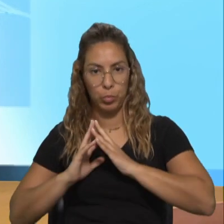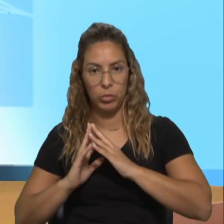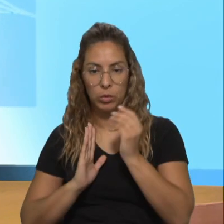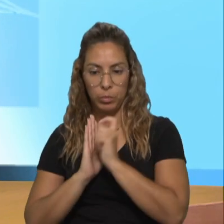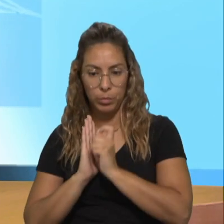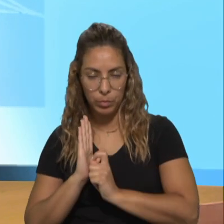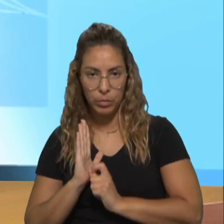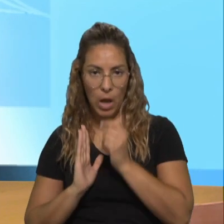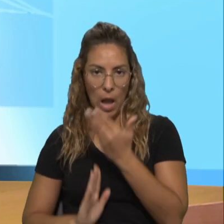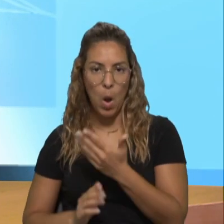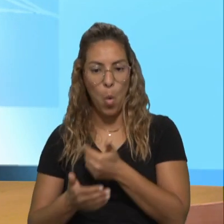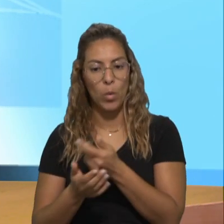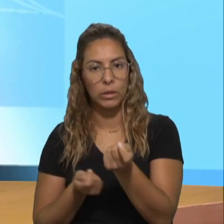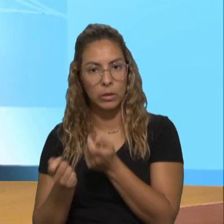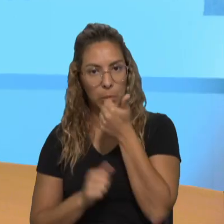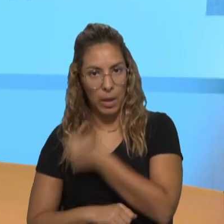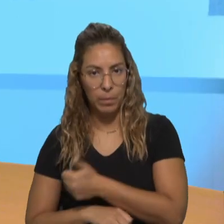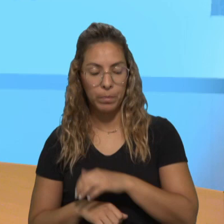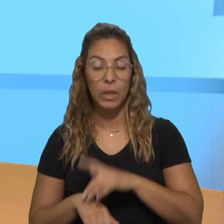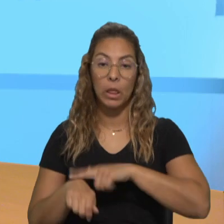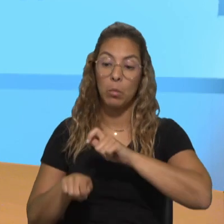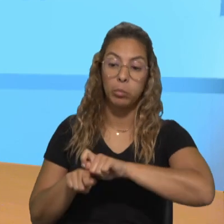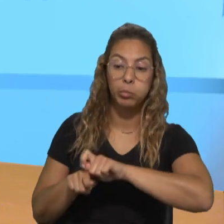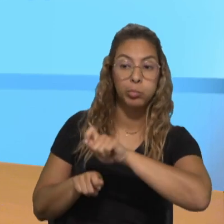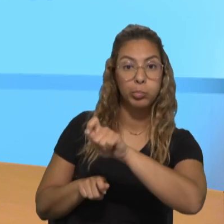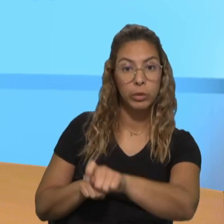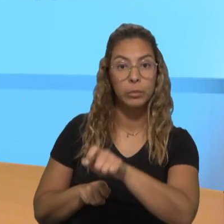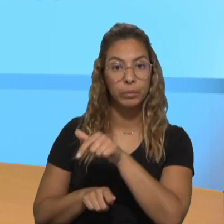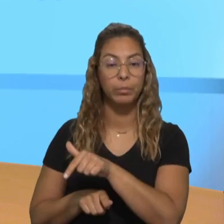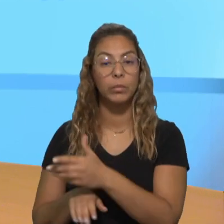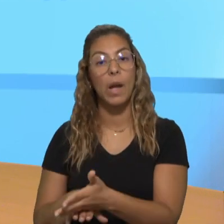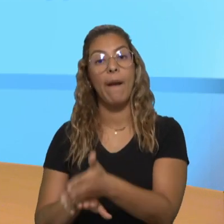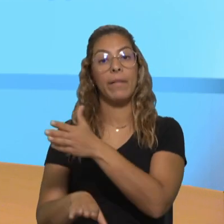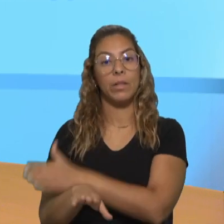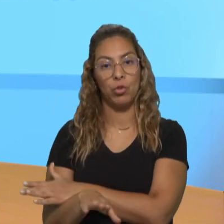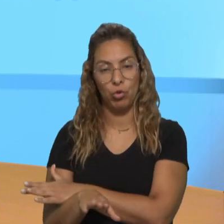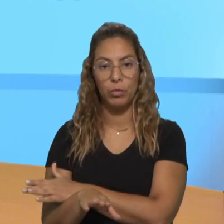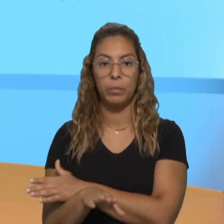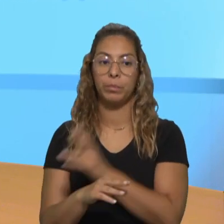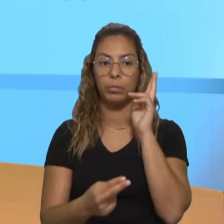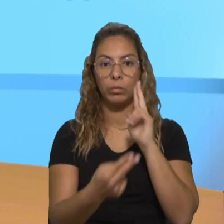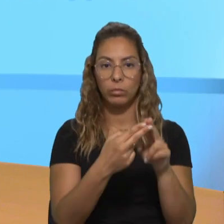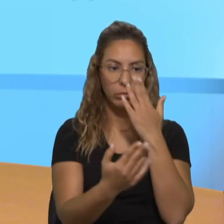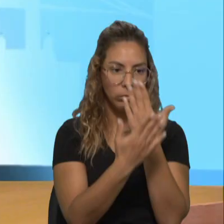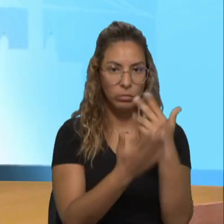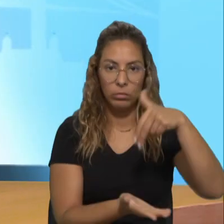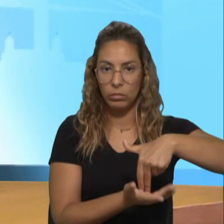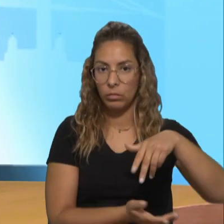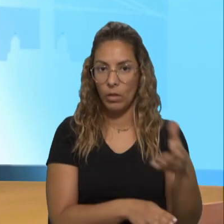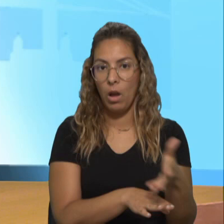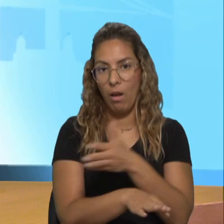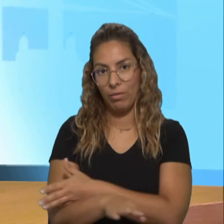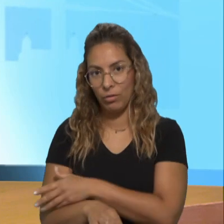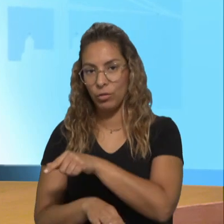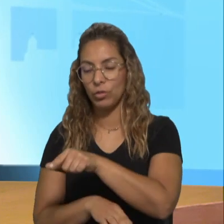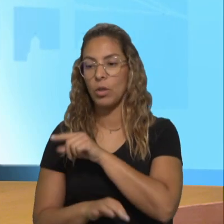E então tentamos sempre, durante a parte prévia a este encontro presencial,